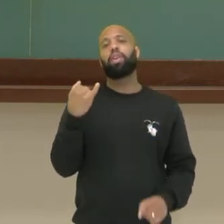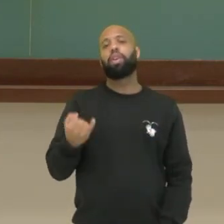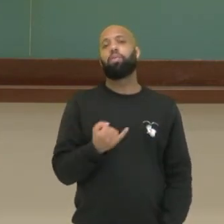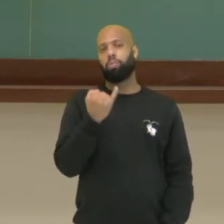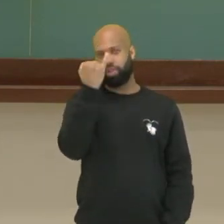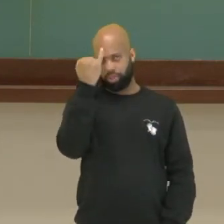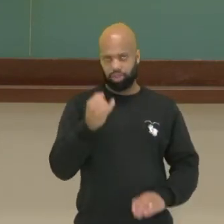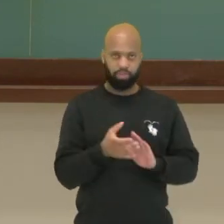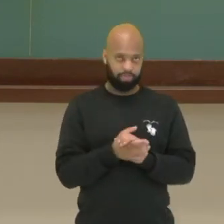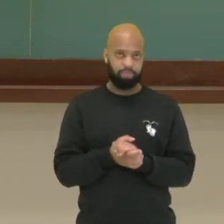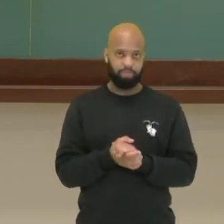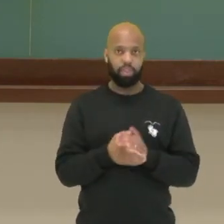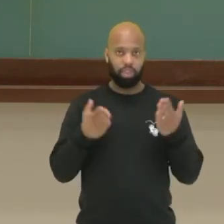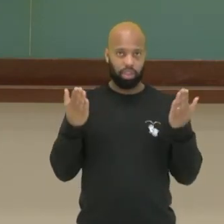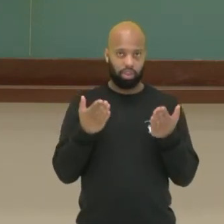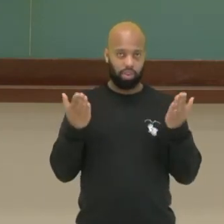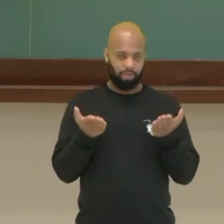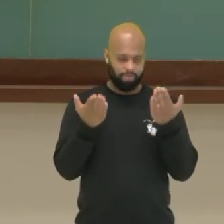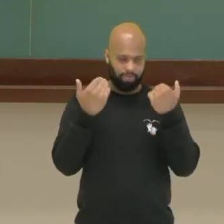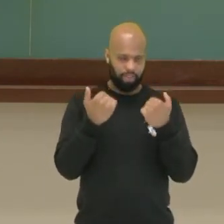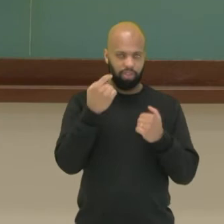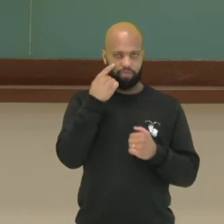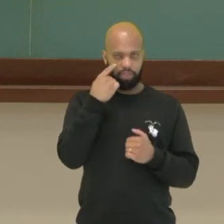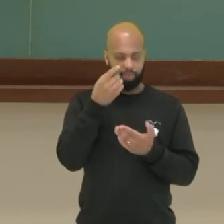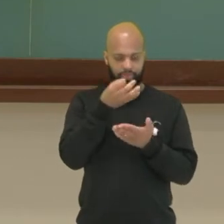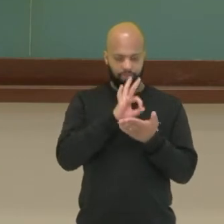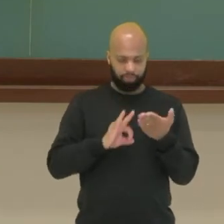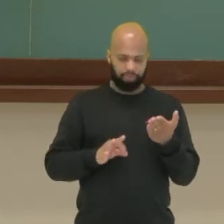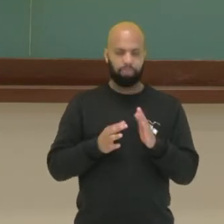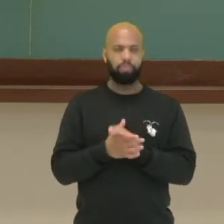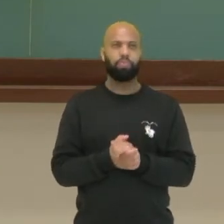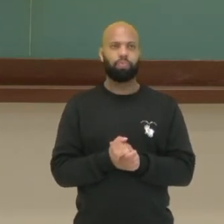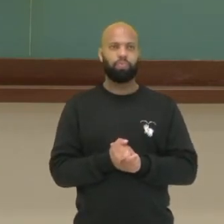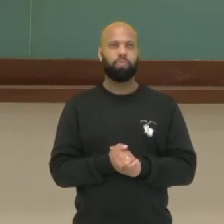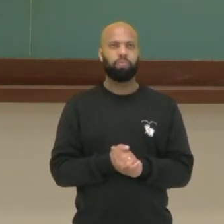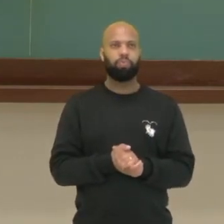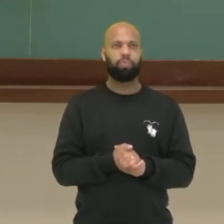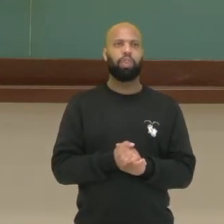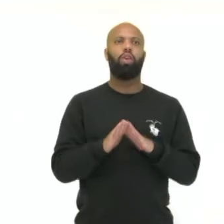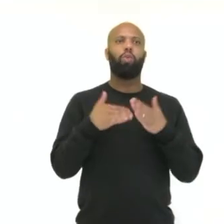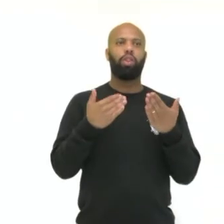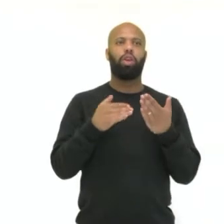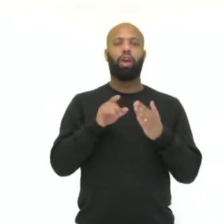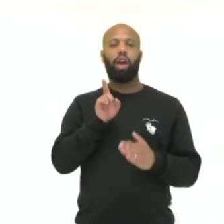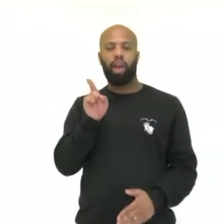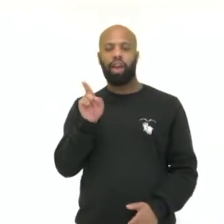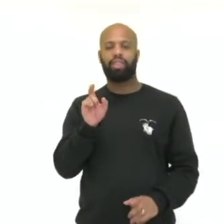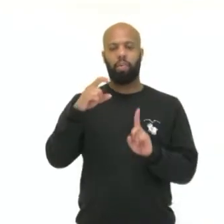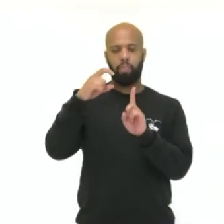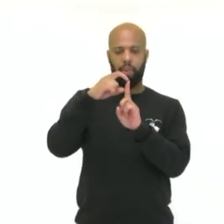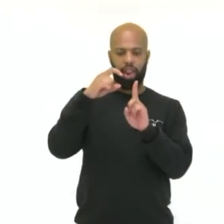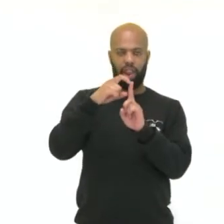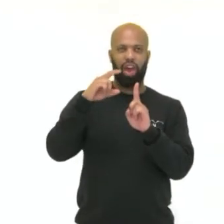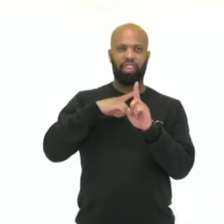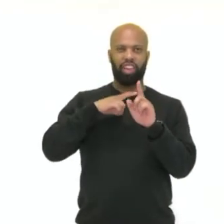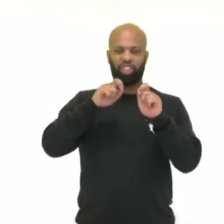texto? Vamos lá então fazer a correção. Acompanhem aqui. As palavras em